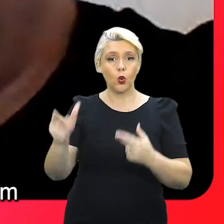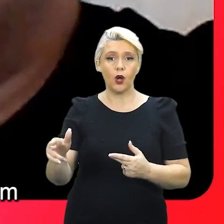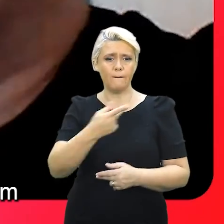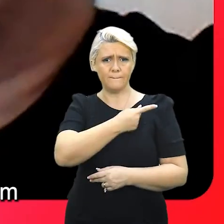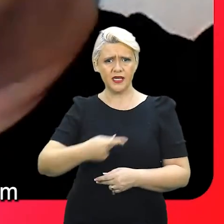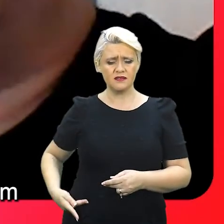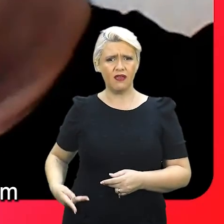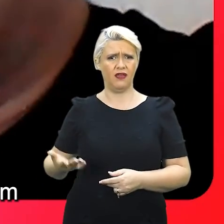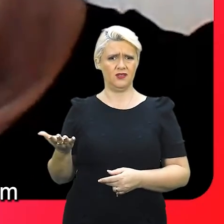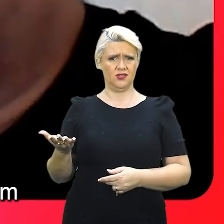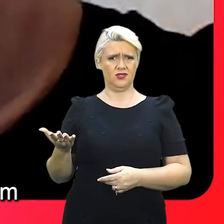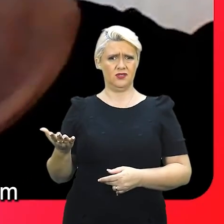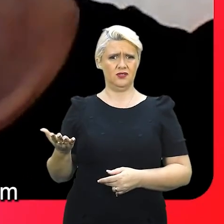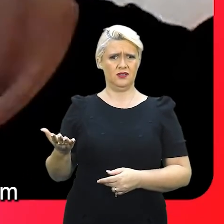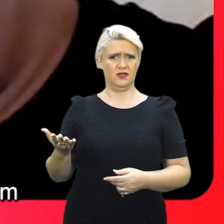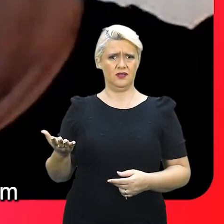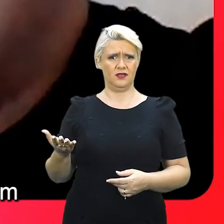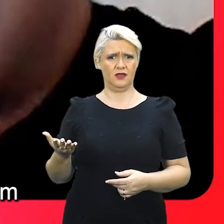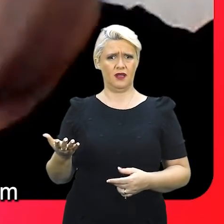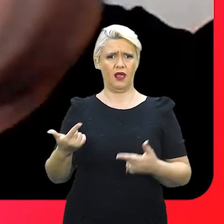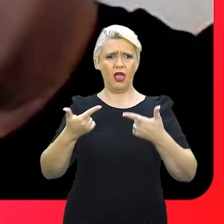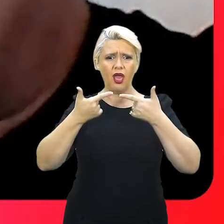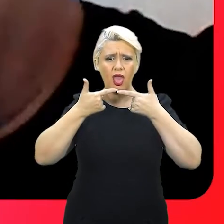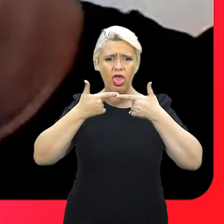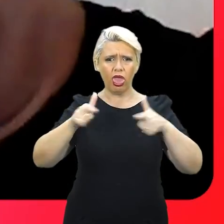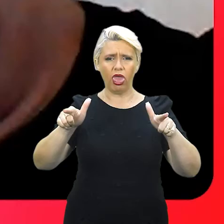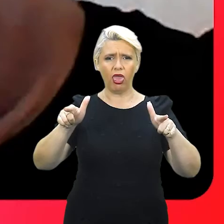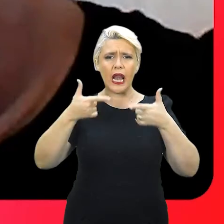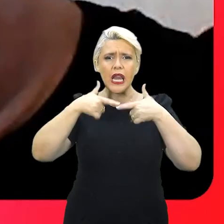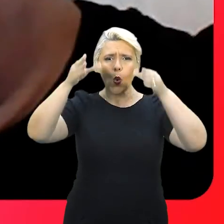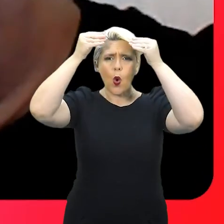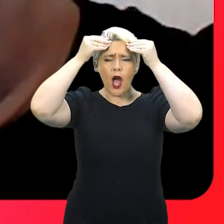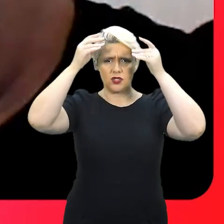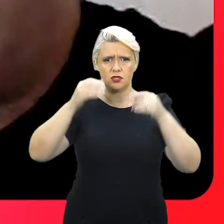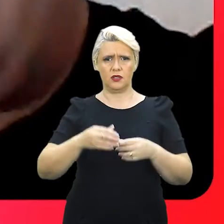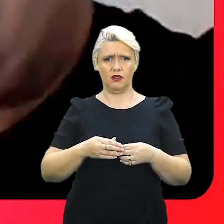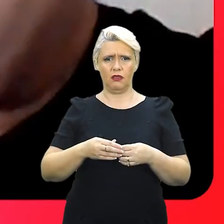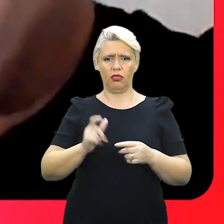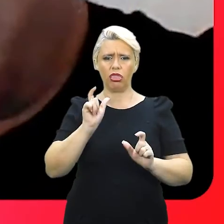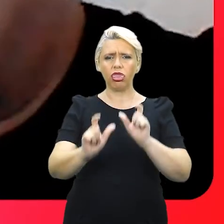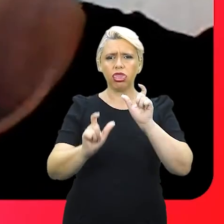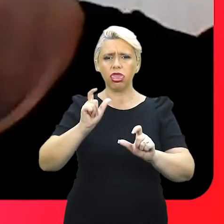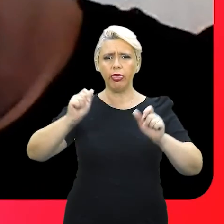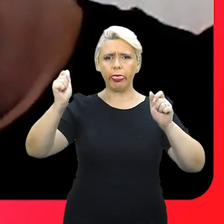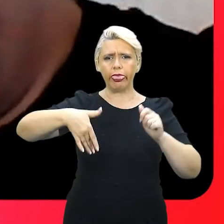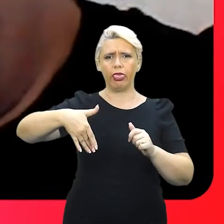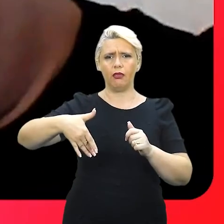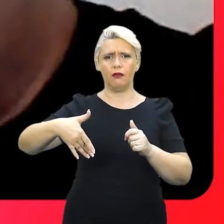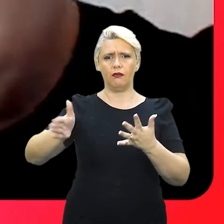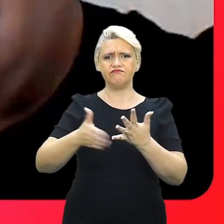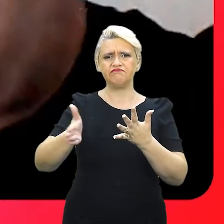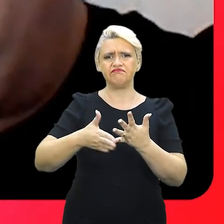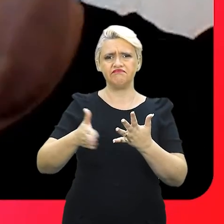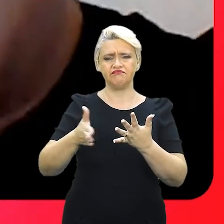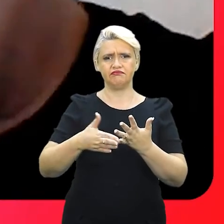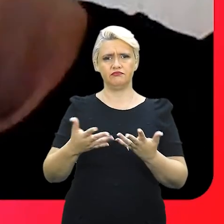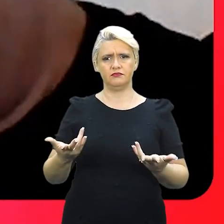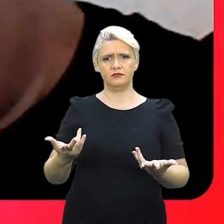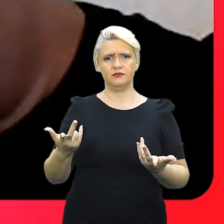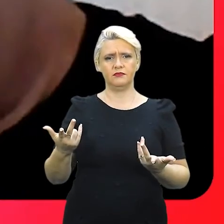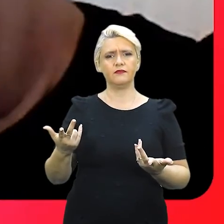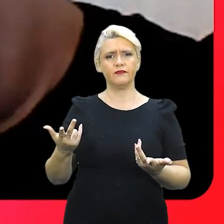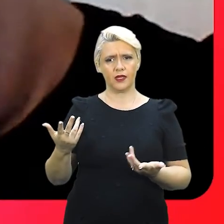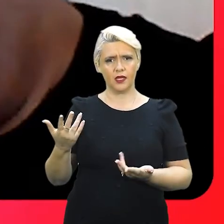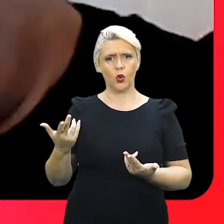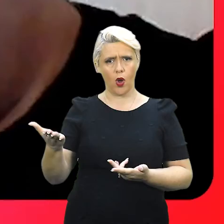um presidente da República com a linguagem, né, deplorável desse psicopata chamado